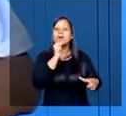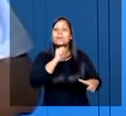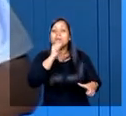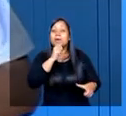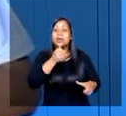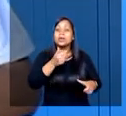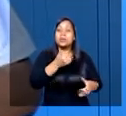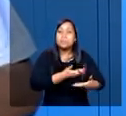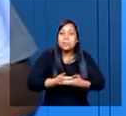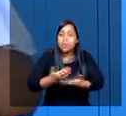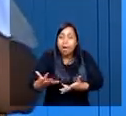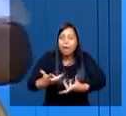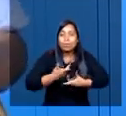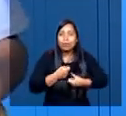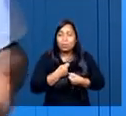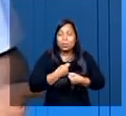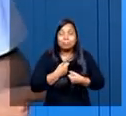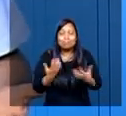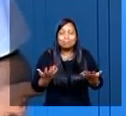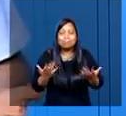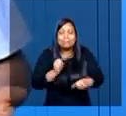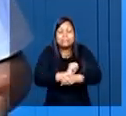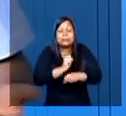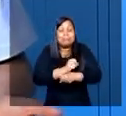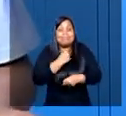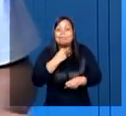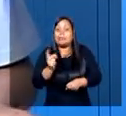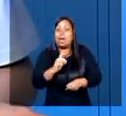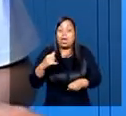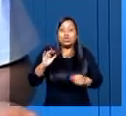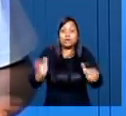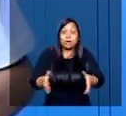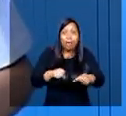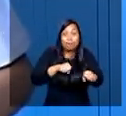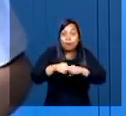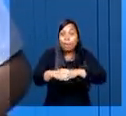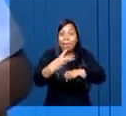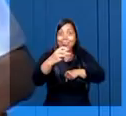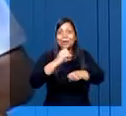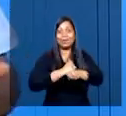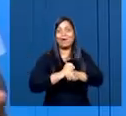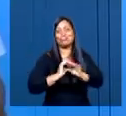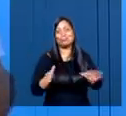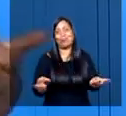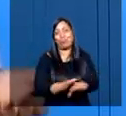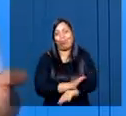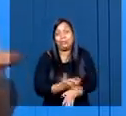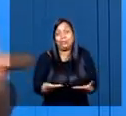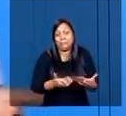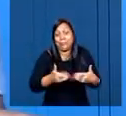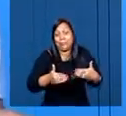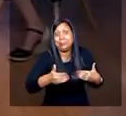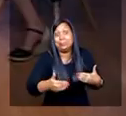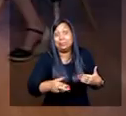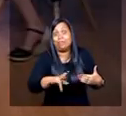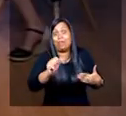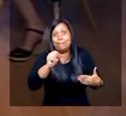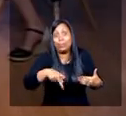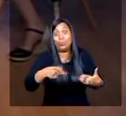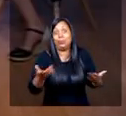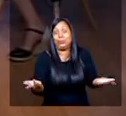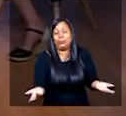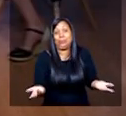muito precocemente, para mim não dá mais para esperar. Eu estou com 30 anos de formada e daqui a pouco eu já estou me